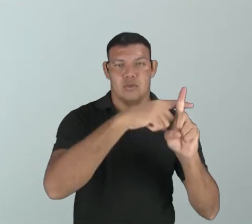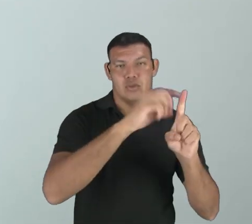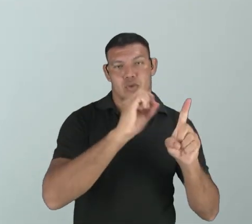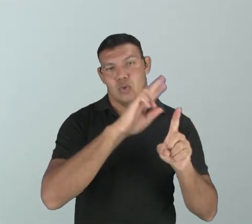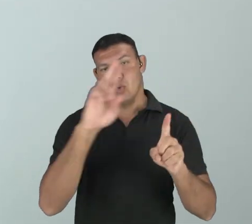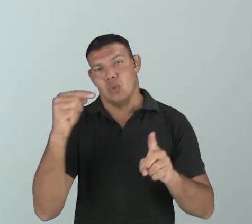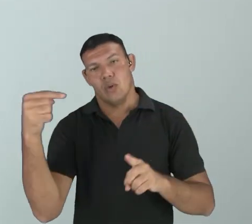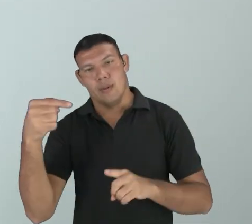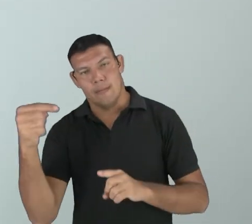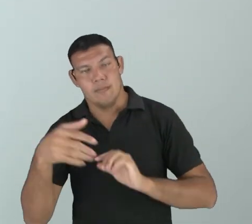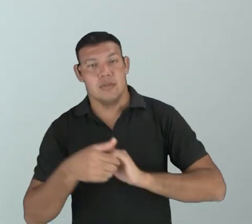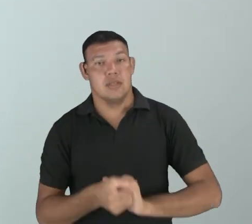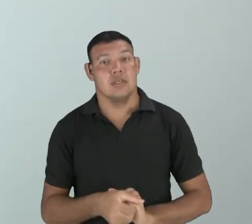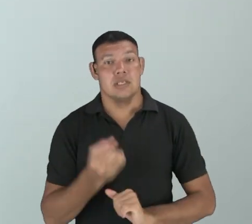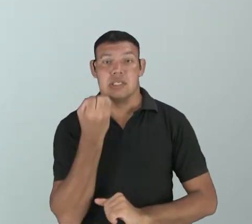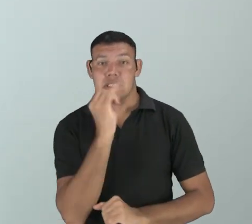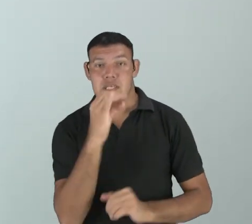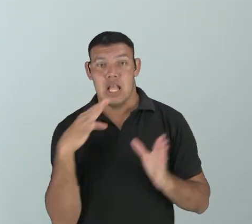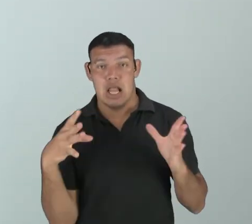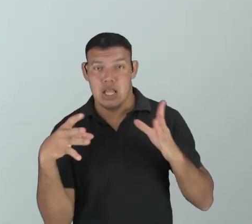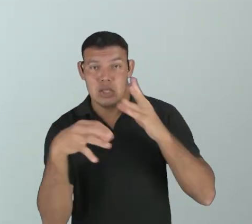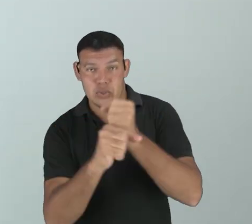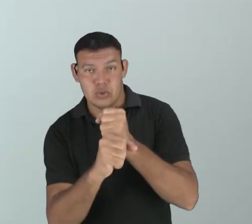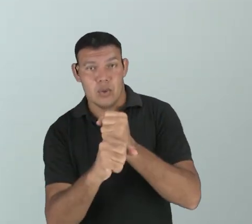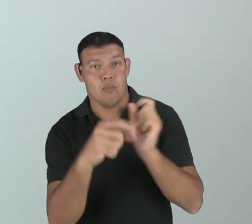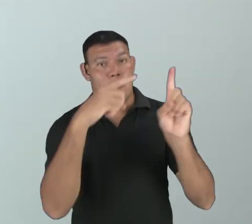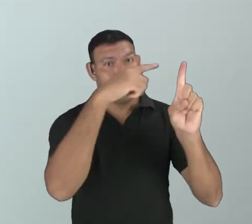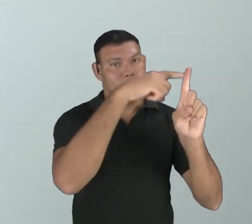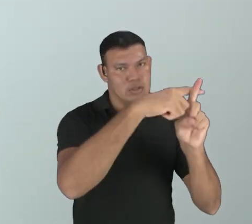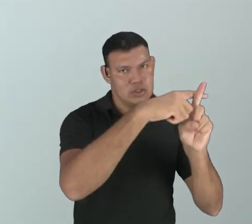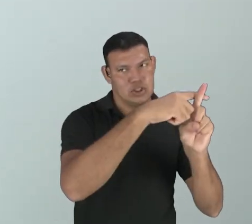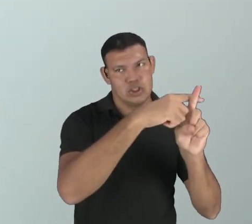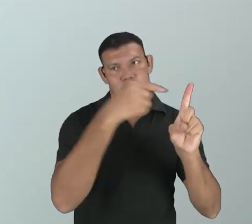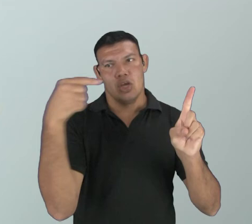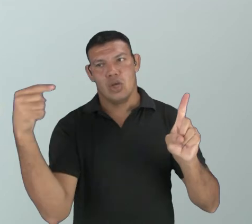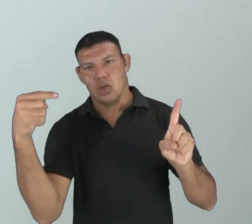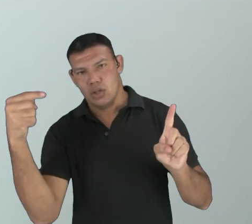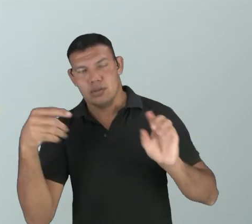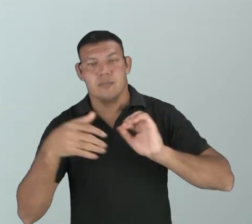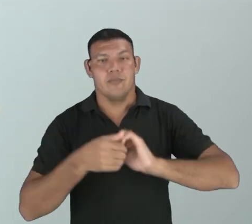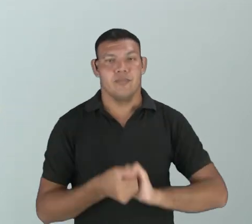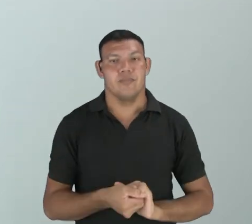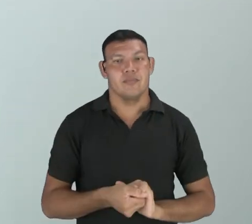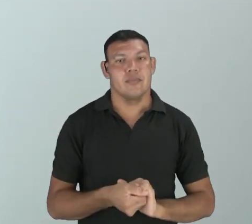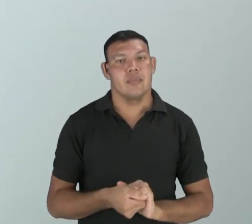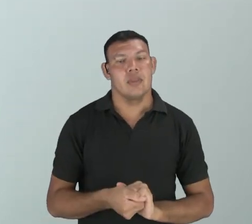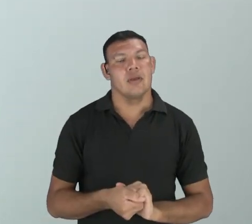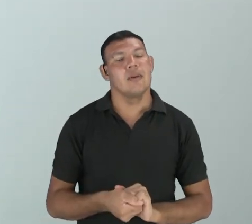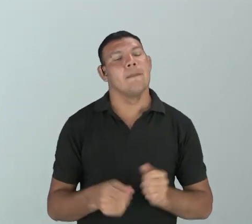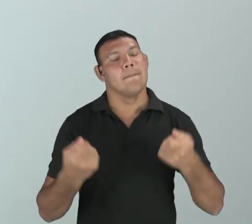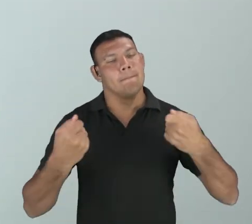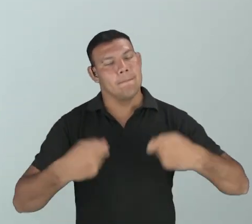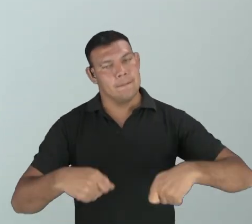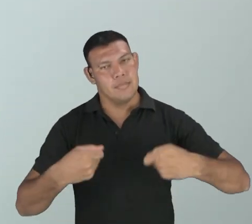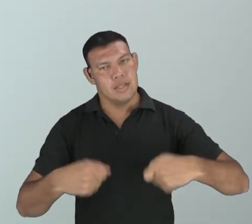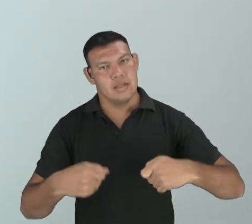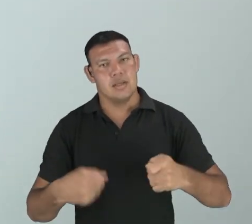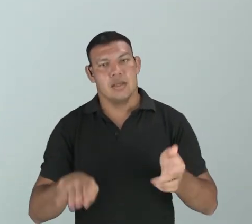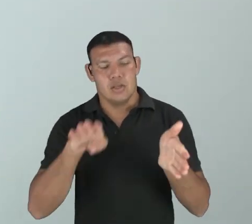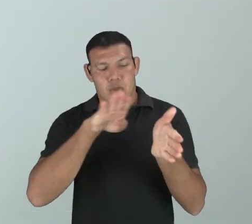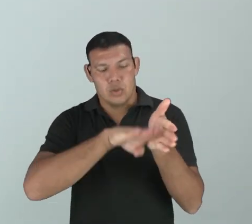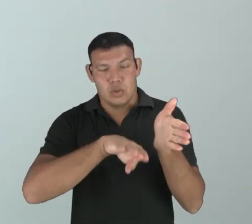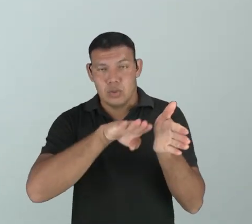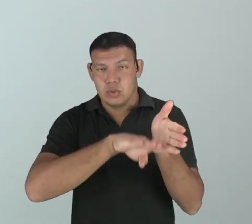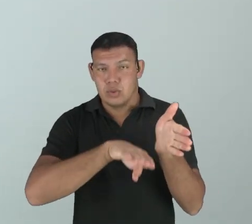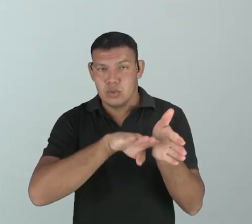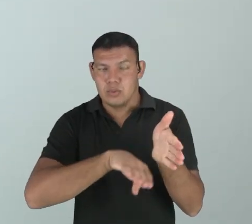quando somamos dois números com sinais diferentes ou distintos, né, nós devemos efetuar